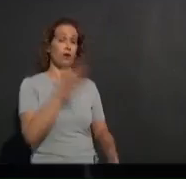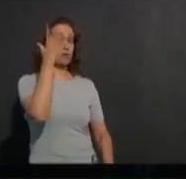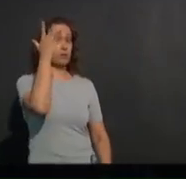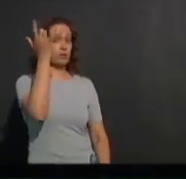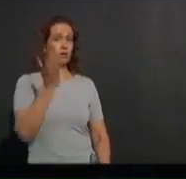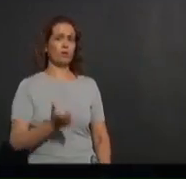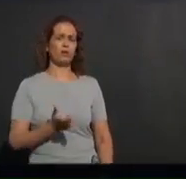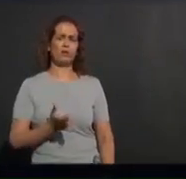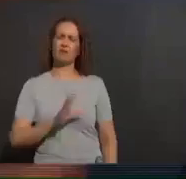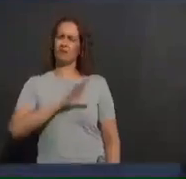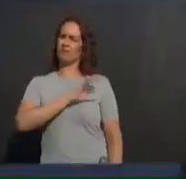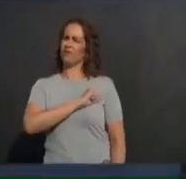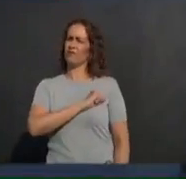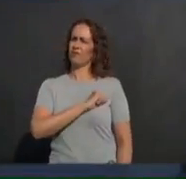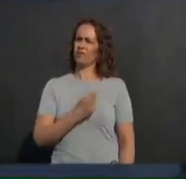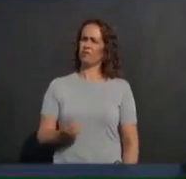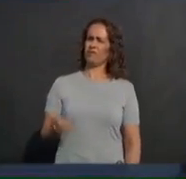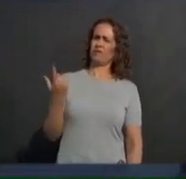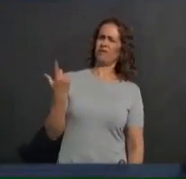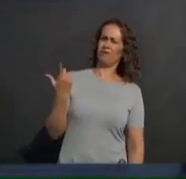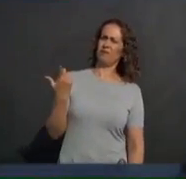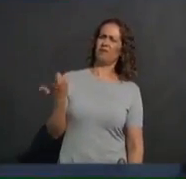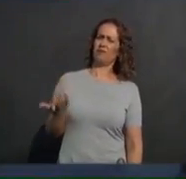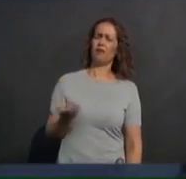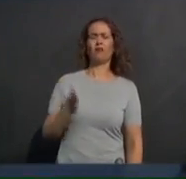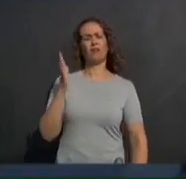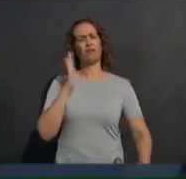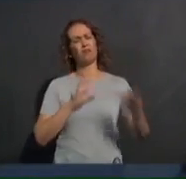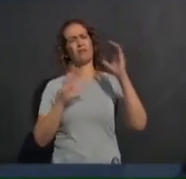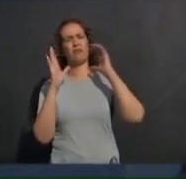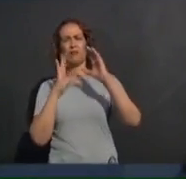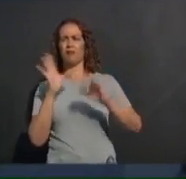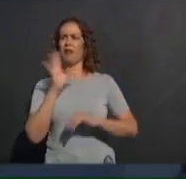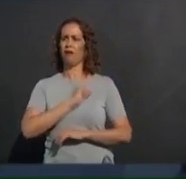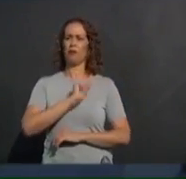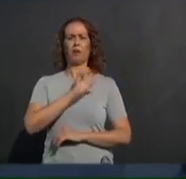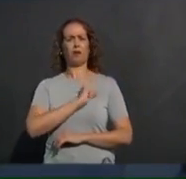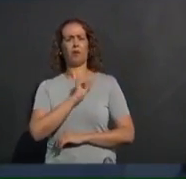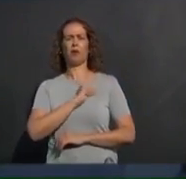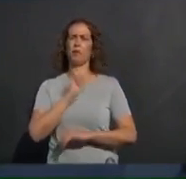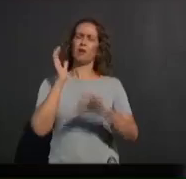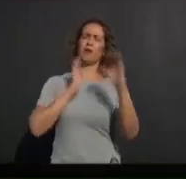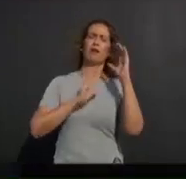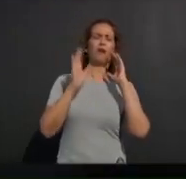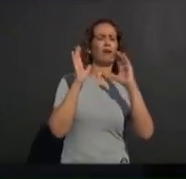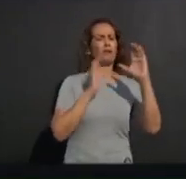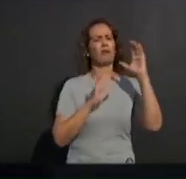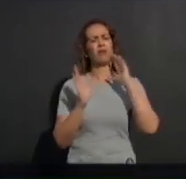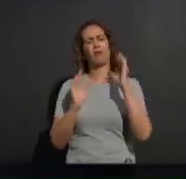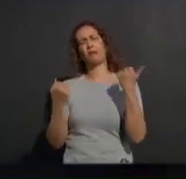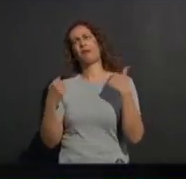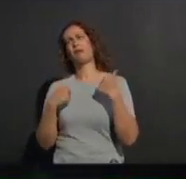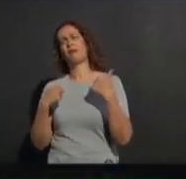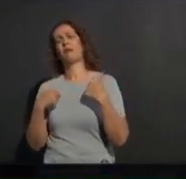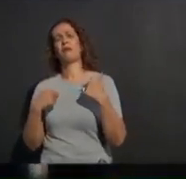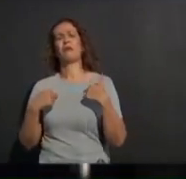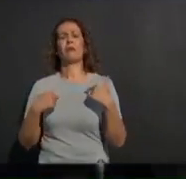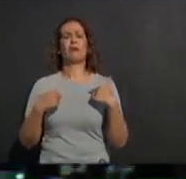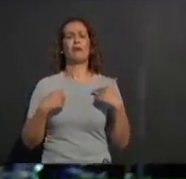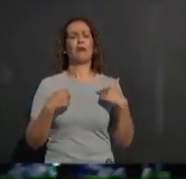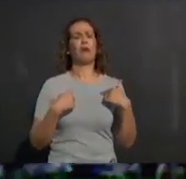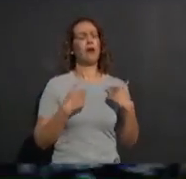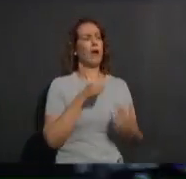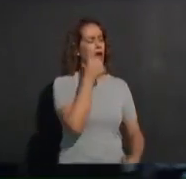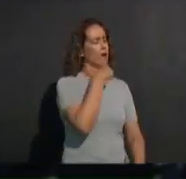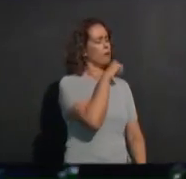vou... Que amor é esse? Que a gente canta tanto que ama, que ama, que ama. E eu me despedi,